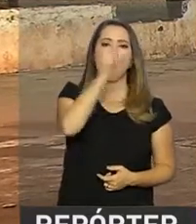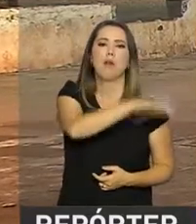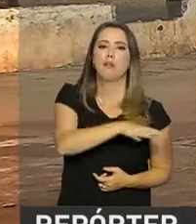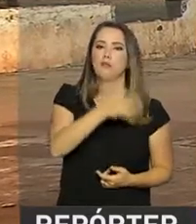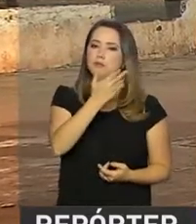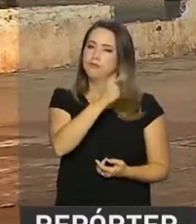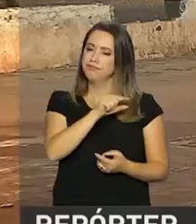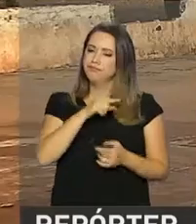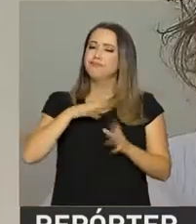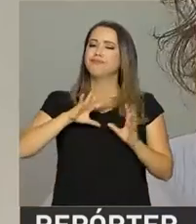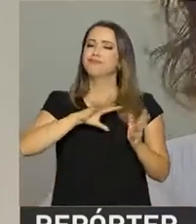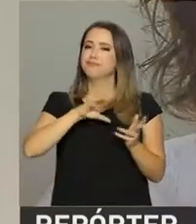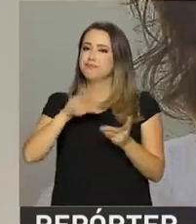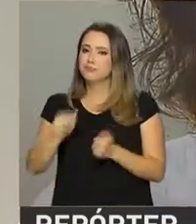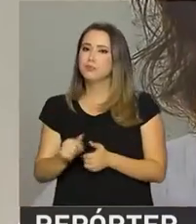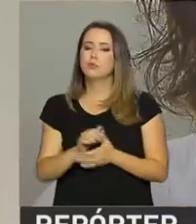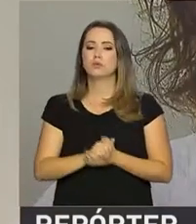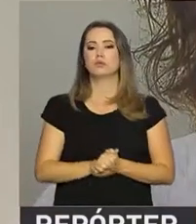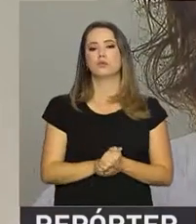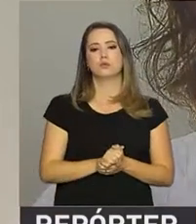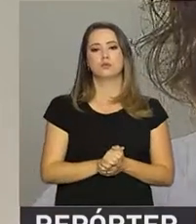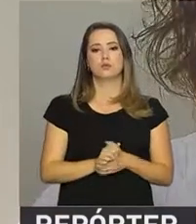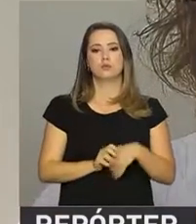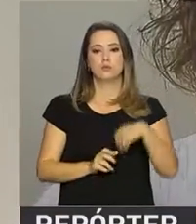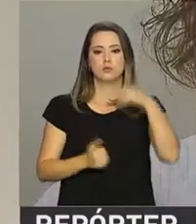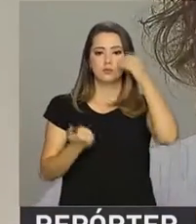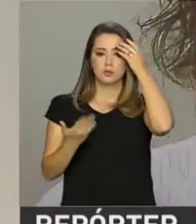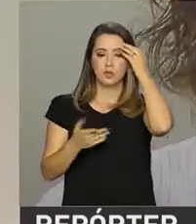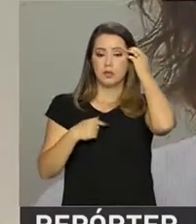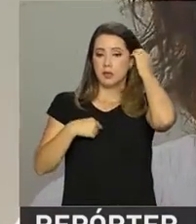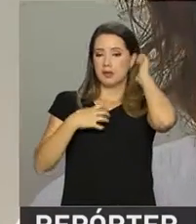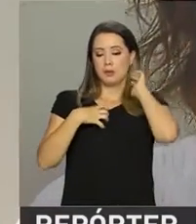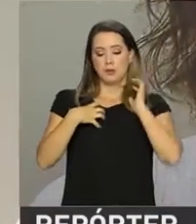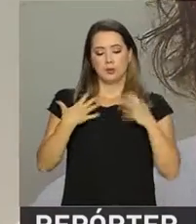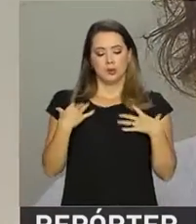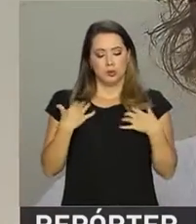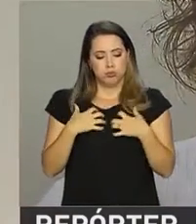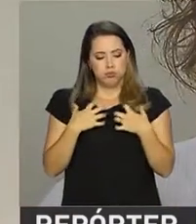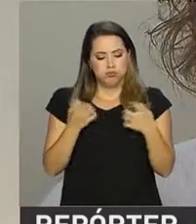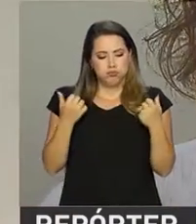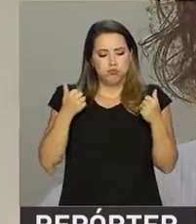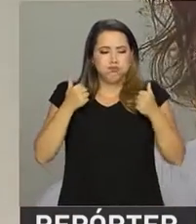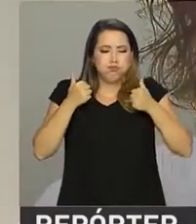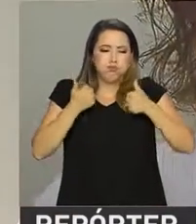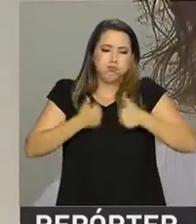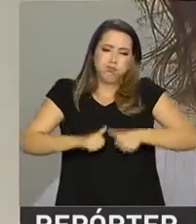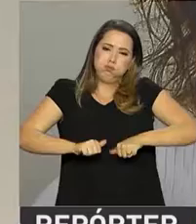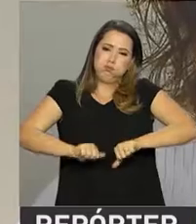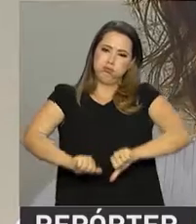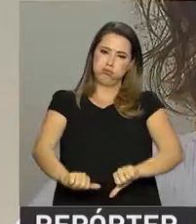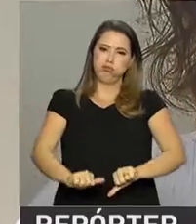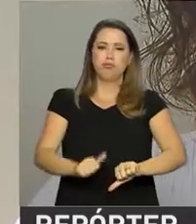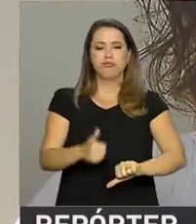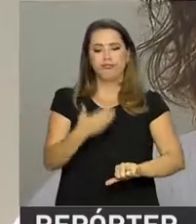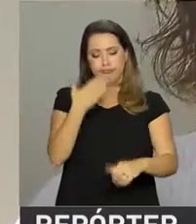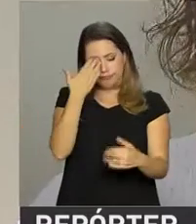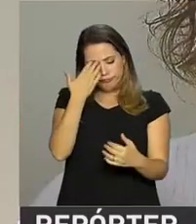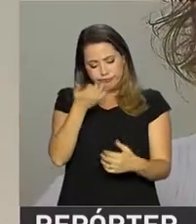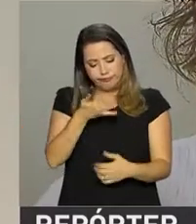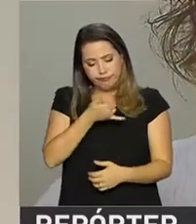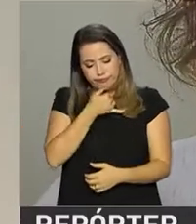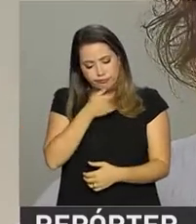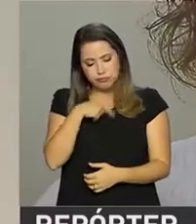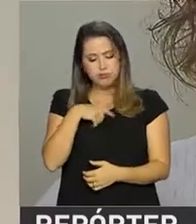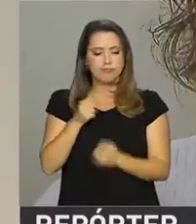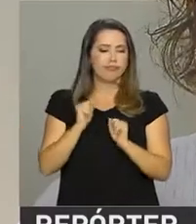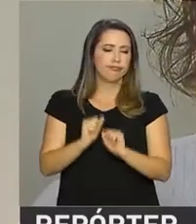e no mundo geralmente a autoestima está prejudicado a autoconfiança a questão de eu não sou